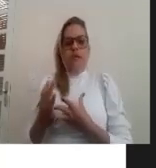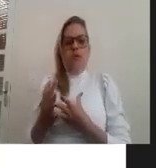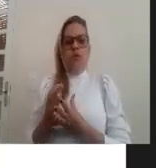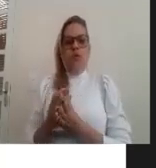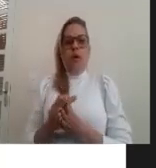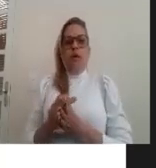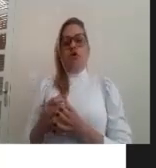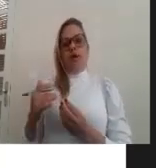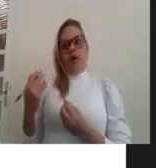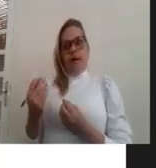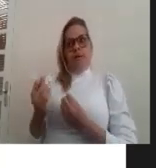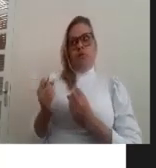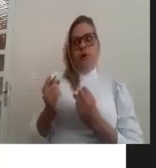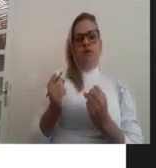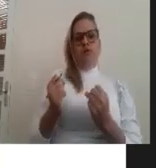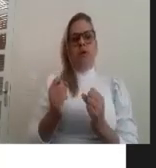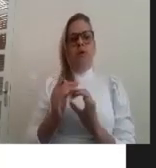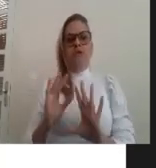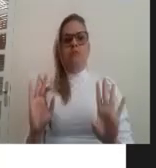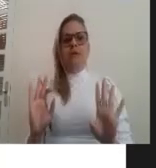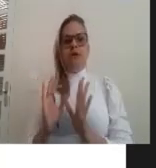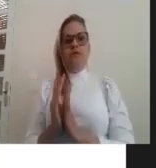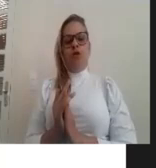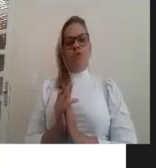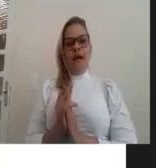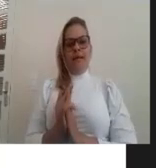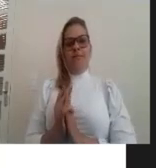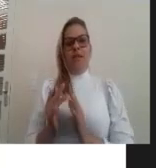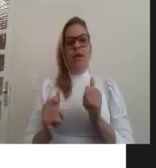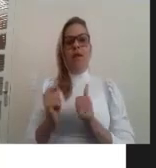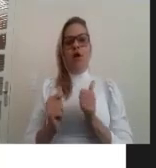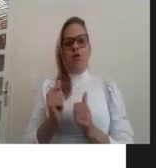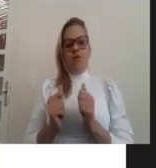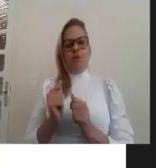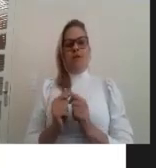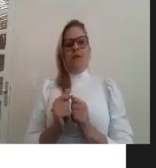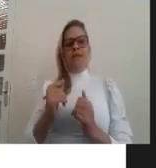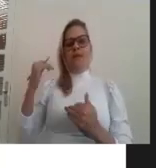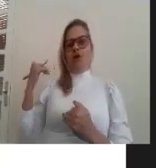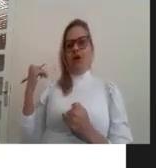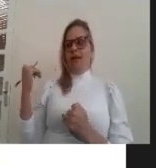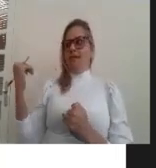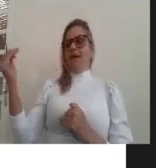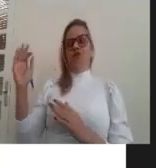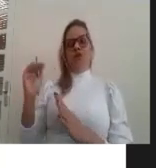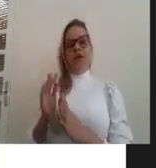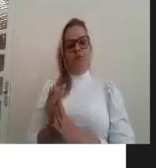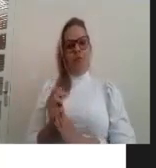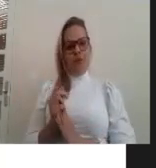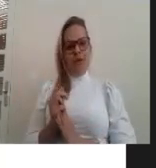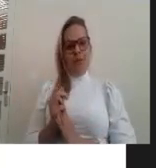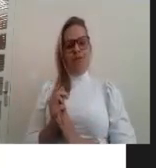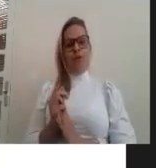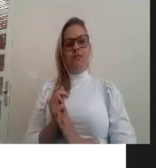fortes, trancudo. Só que a hora que ela entrou meio assim, mas não falou nada. E logo depois da massagem, a hora que ela estava saindo, já estava